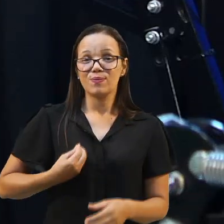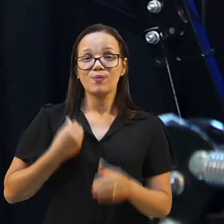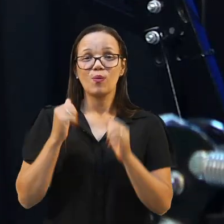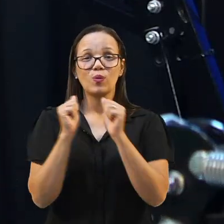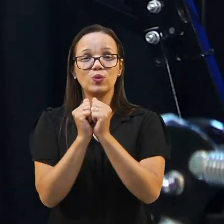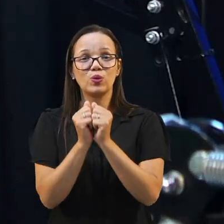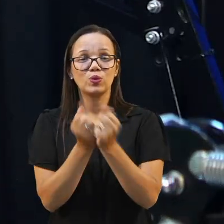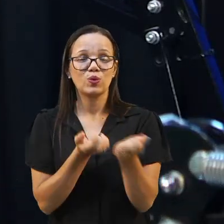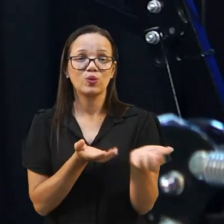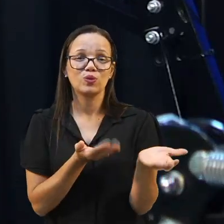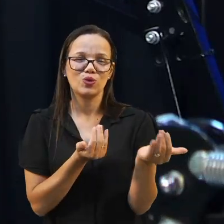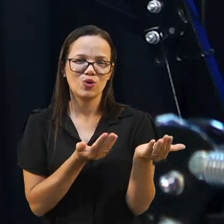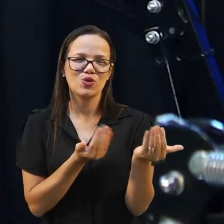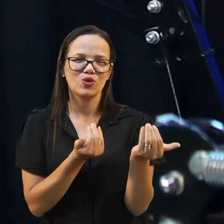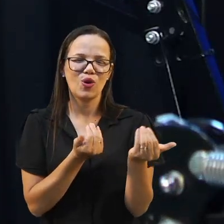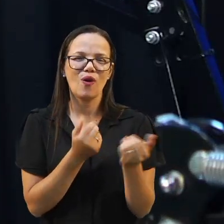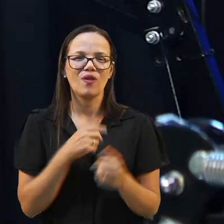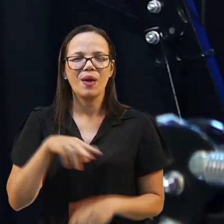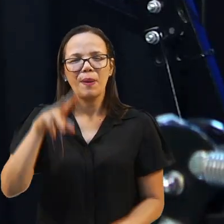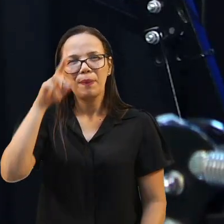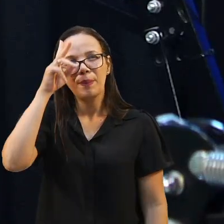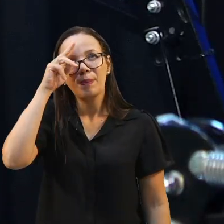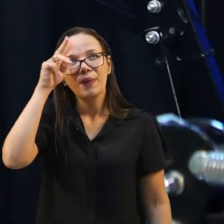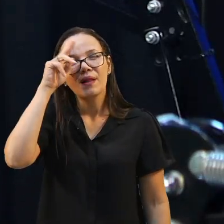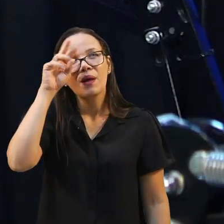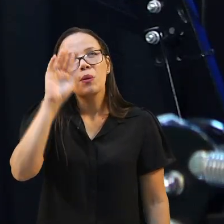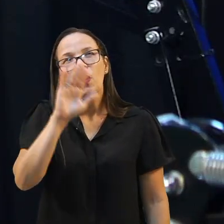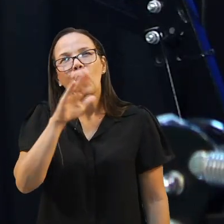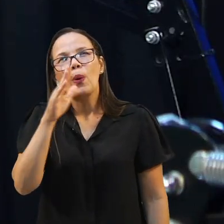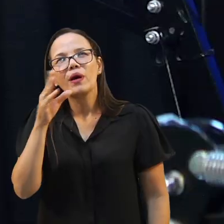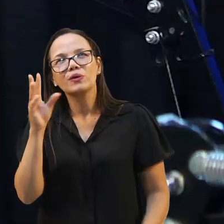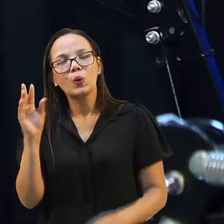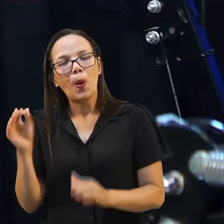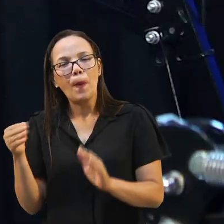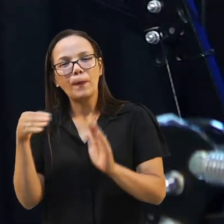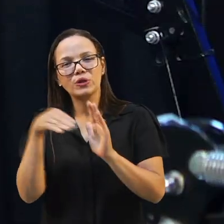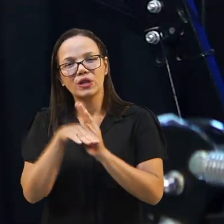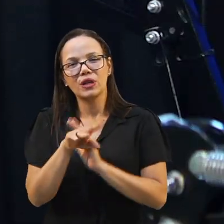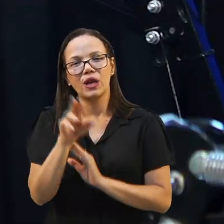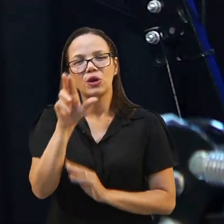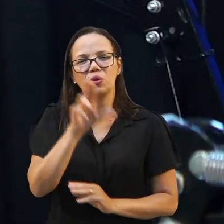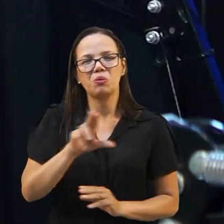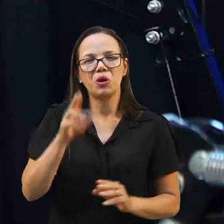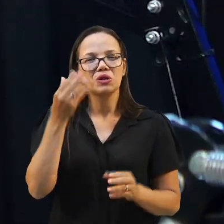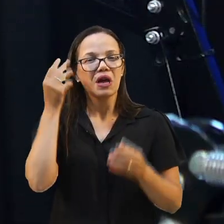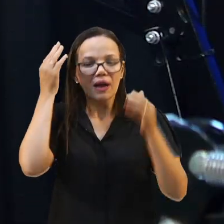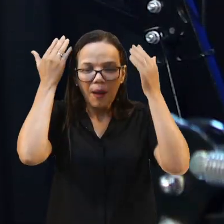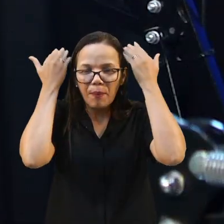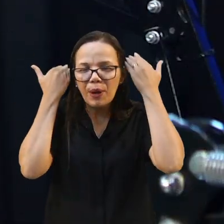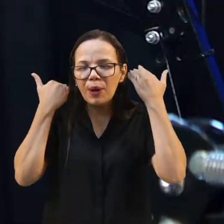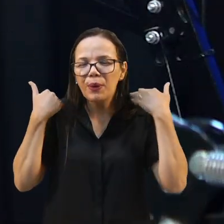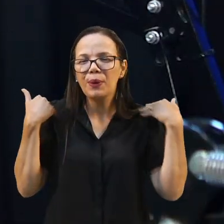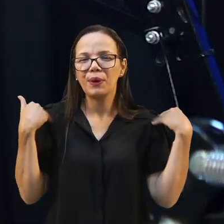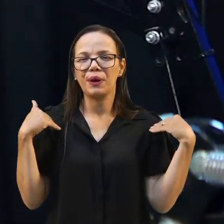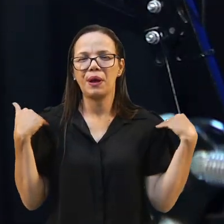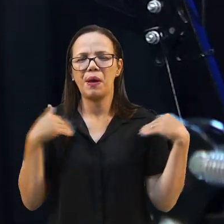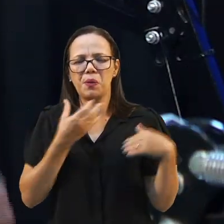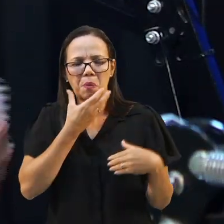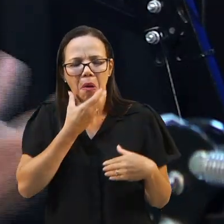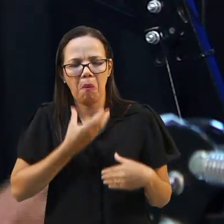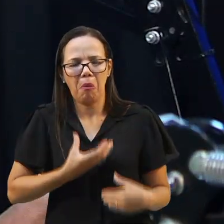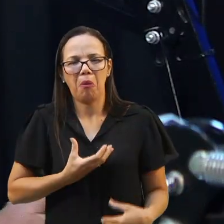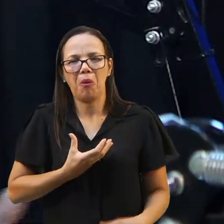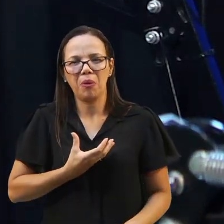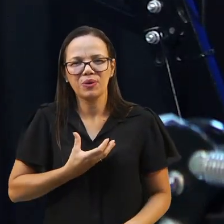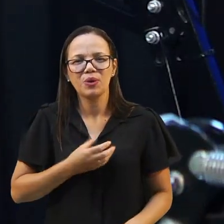nessa faixa, e me lembrando, né, quando eu vim para Uberlândia, cabeludo, barbudo, né,